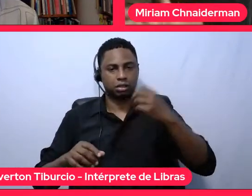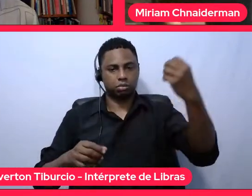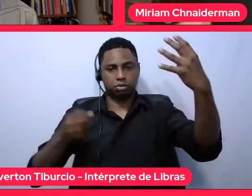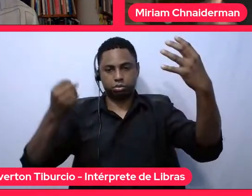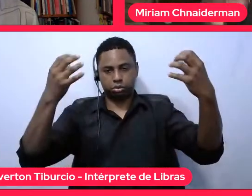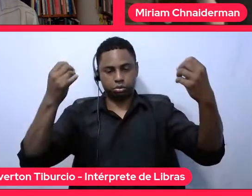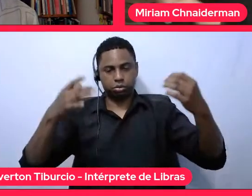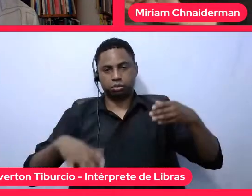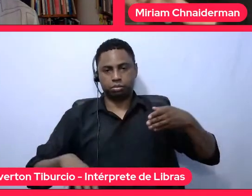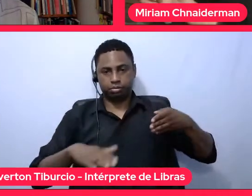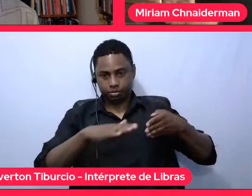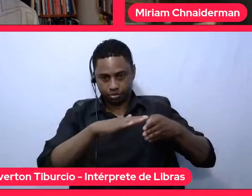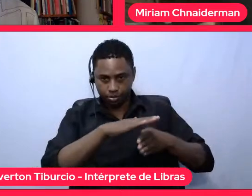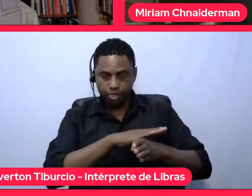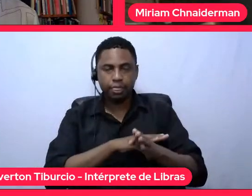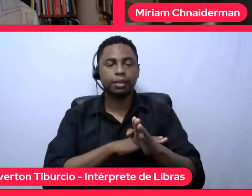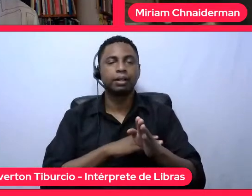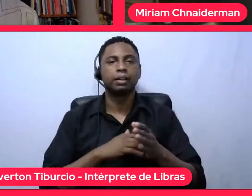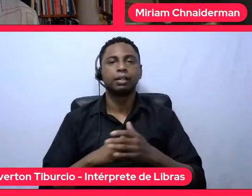E